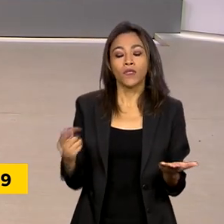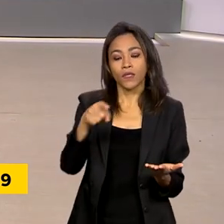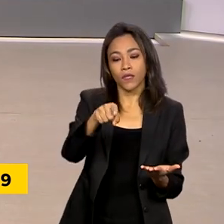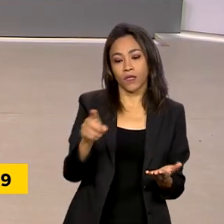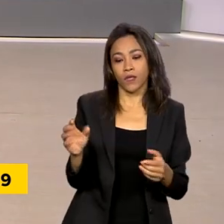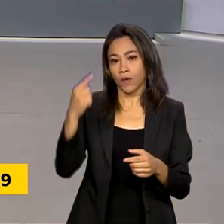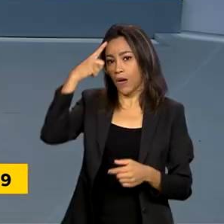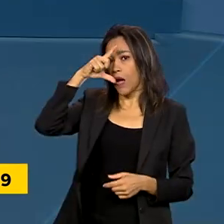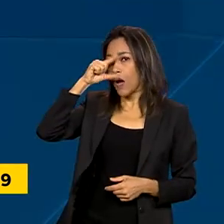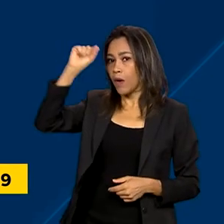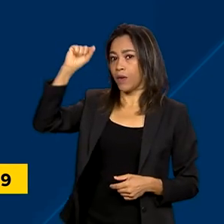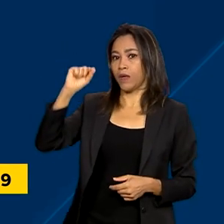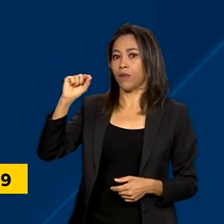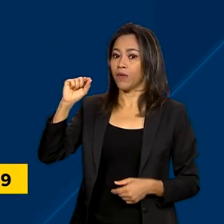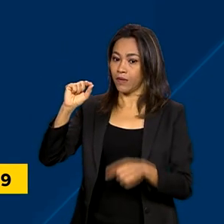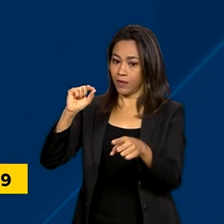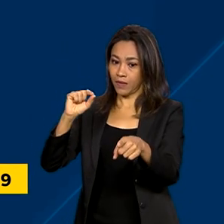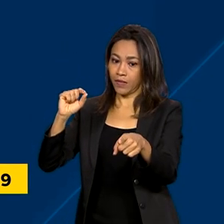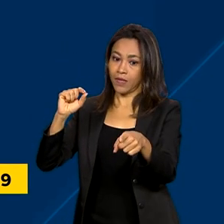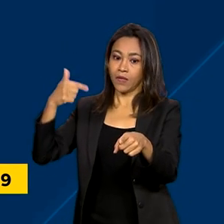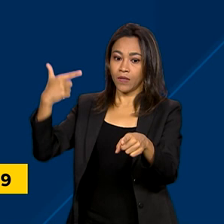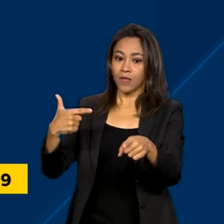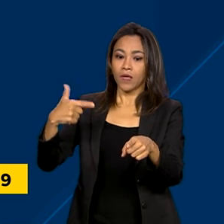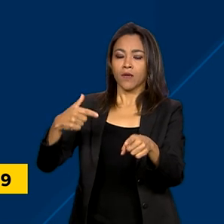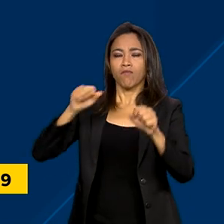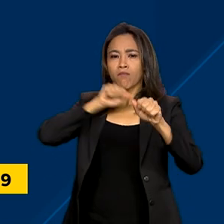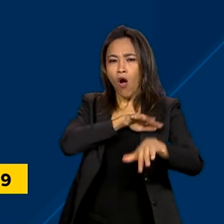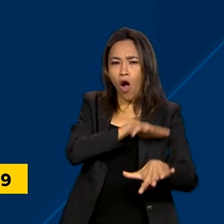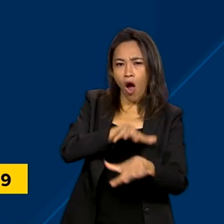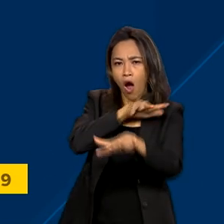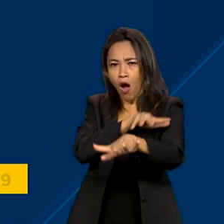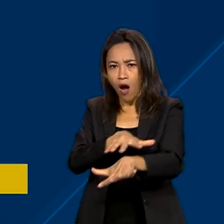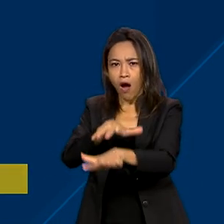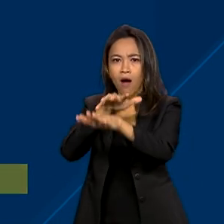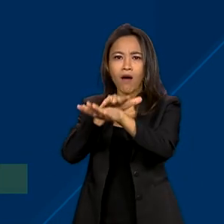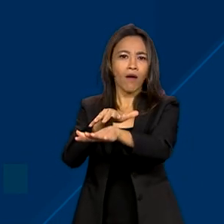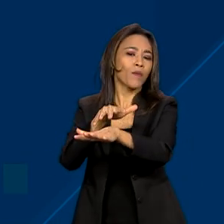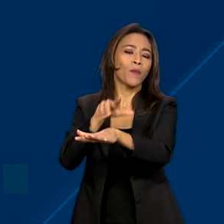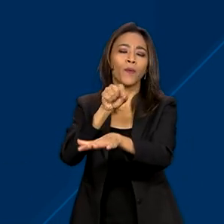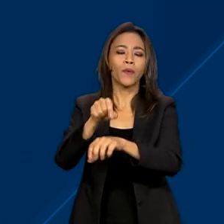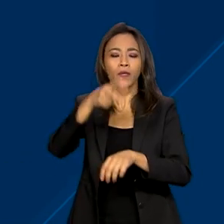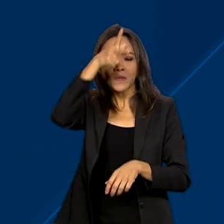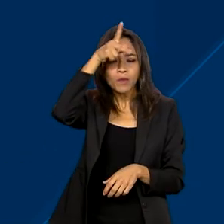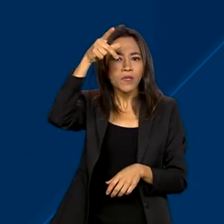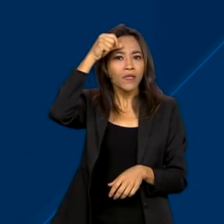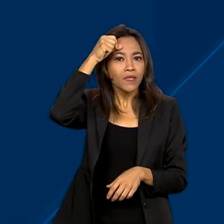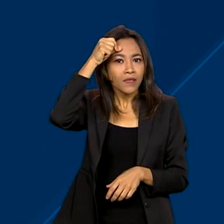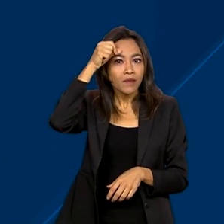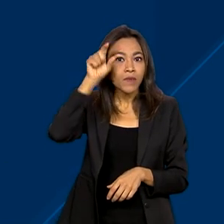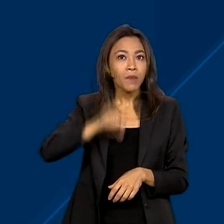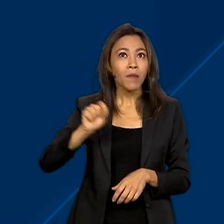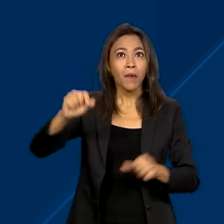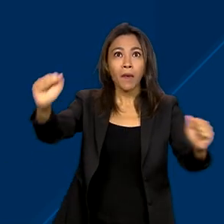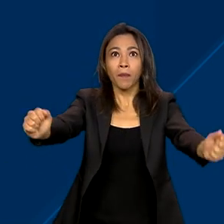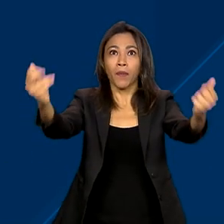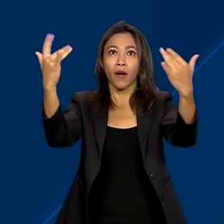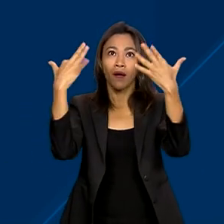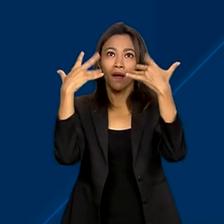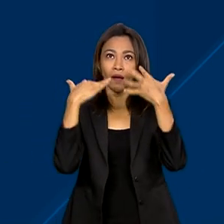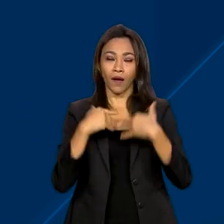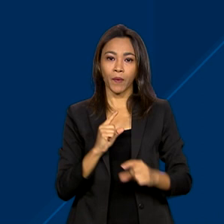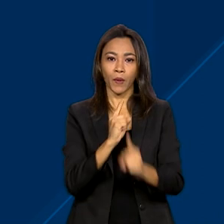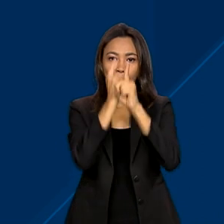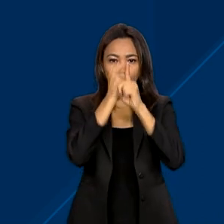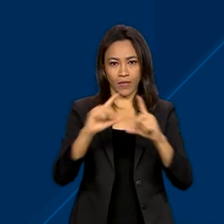Alckmin, participa da abertura da Marcha dos Municípios, Marcha dos Legislativos Municipais, aqui em Brasília. Também